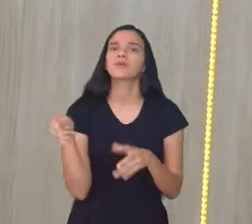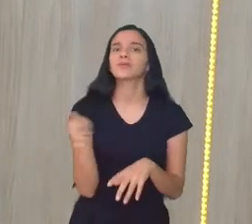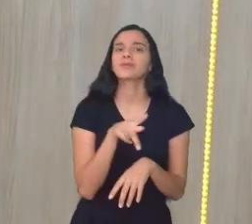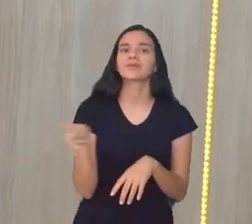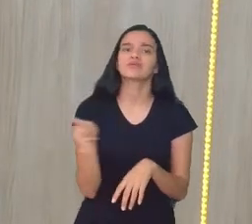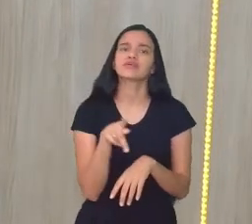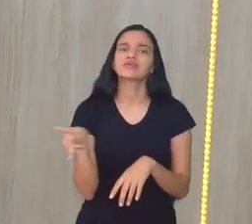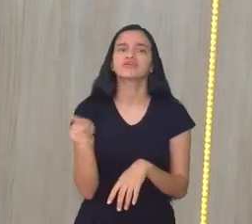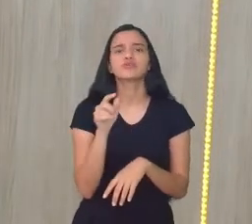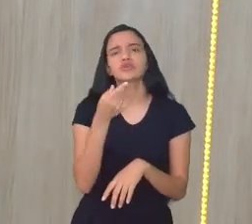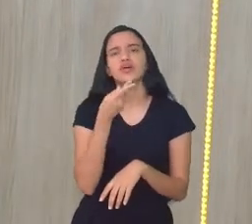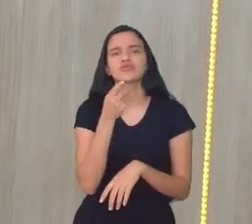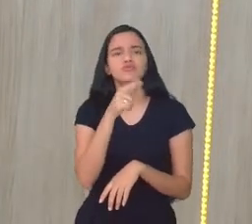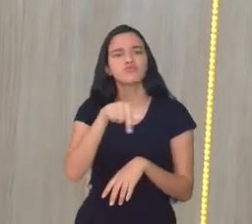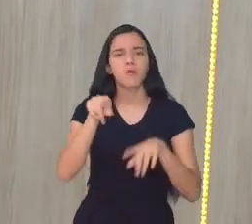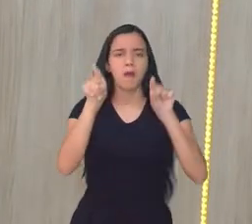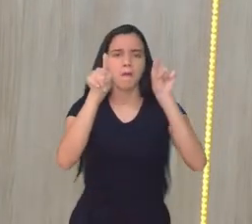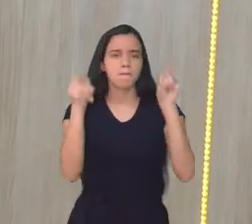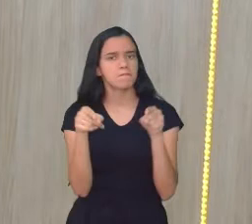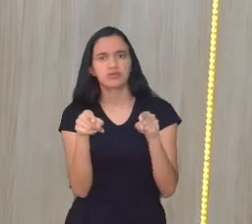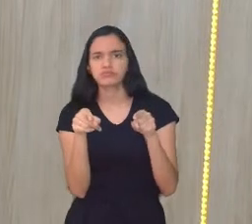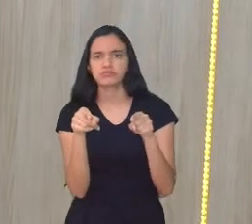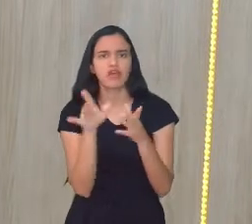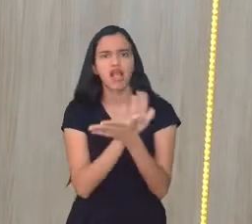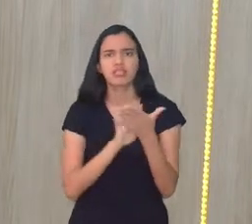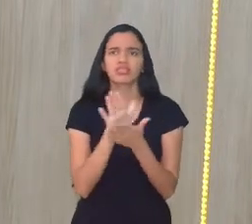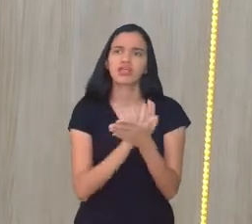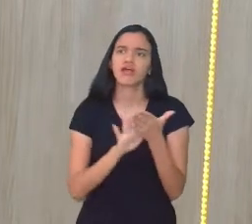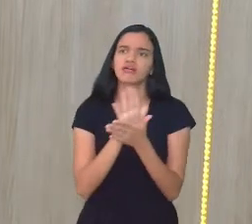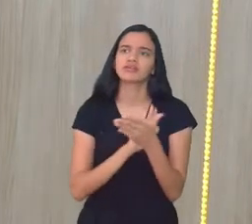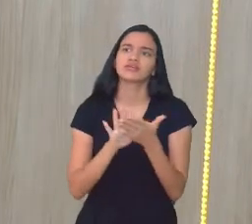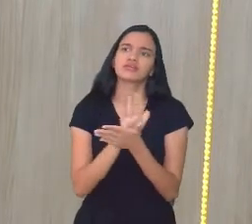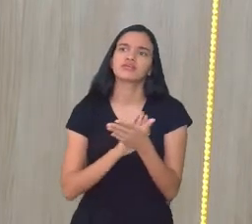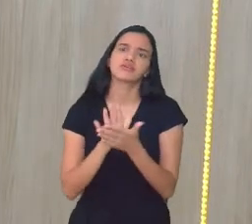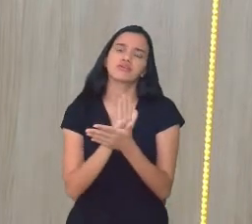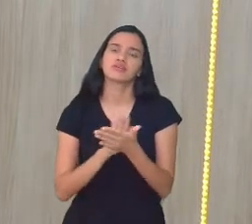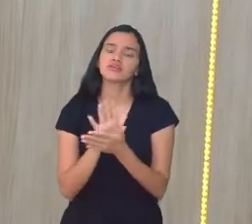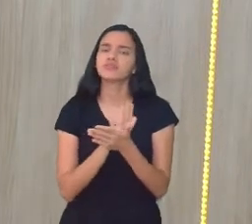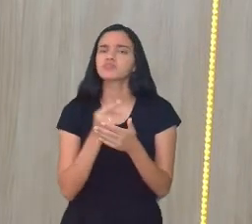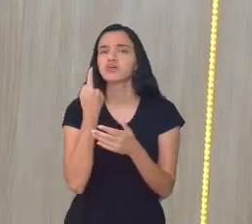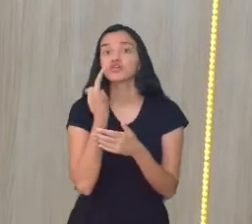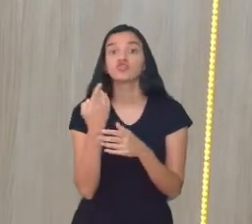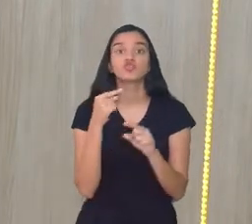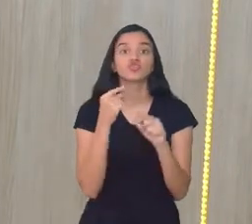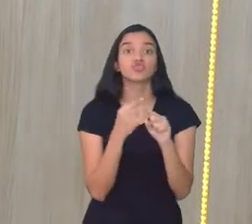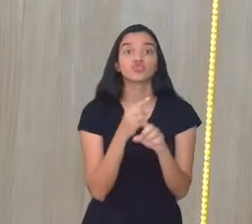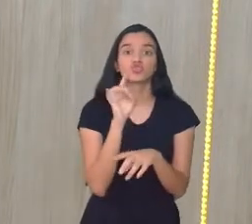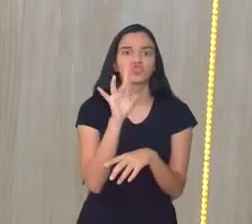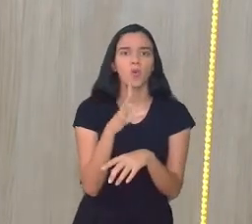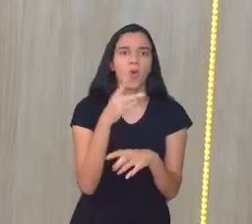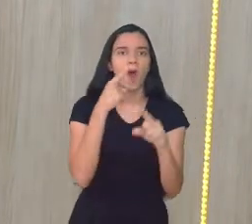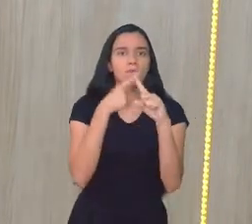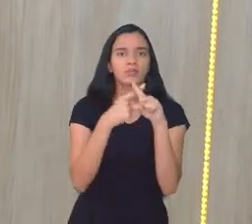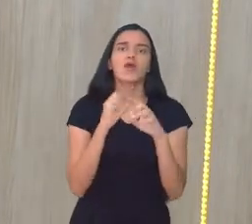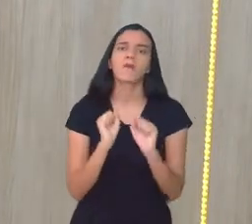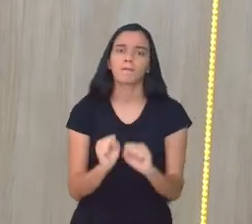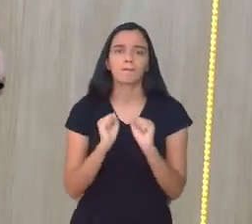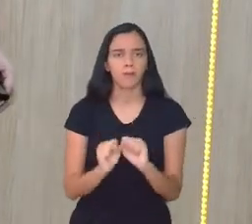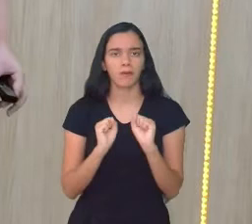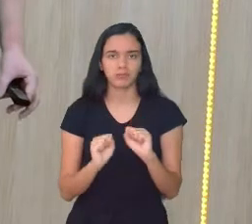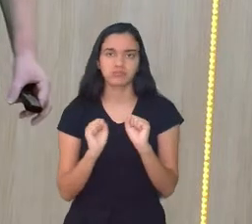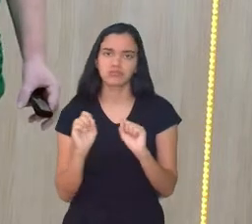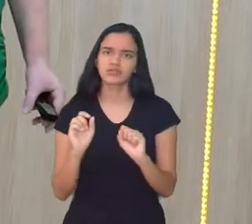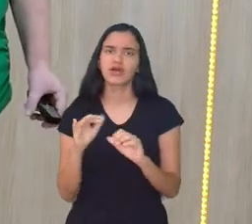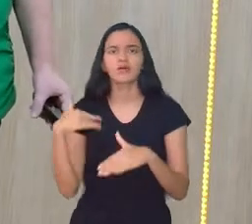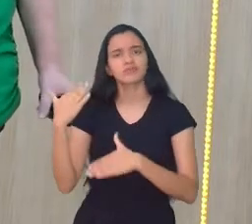Professora, a senhora não botou parênteses, não botou nada. É porque aqui eu só estou operando a multiplicação. Então, eu posso fazer isso.